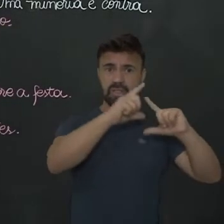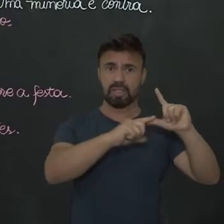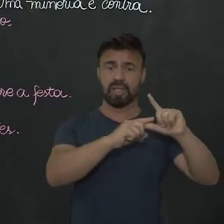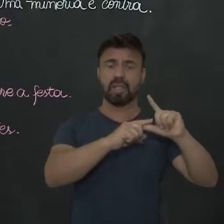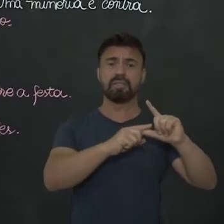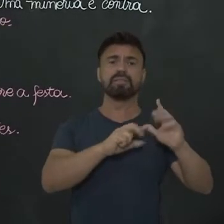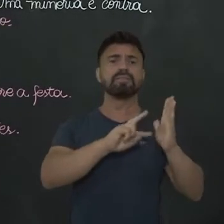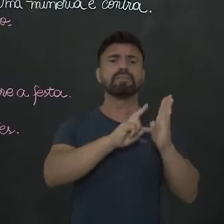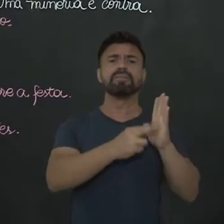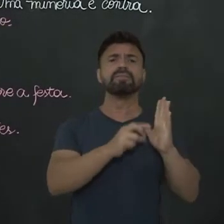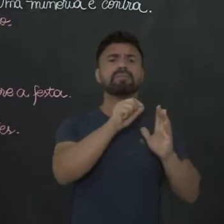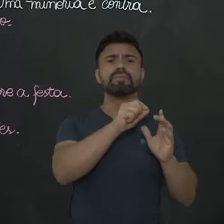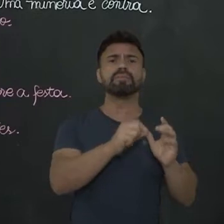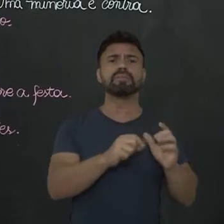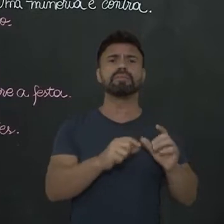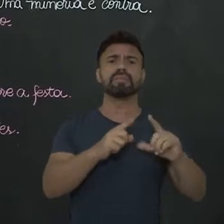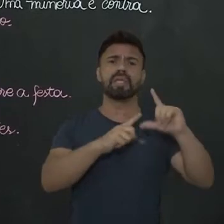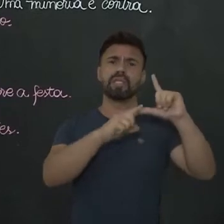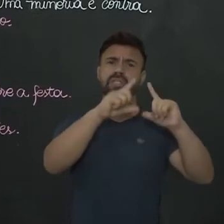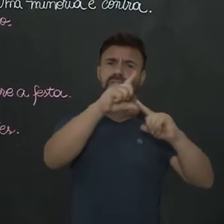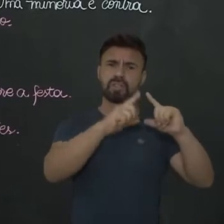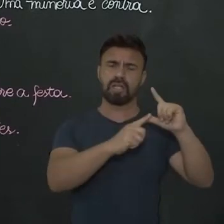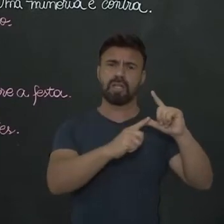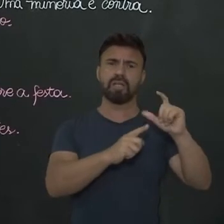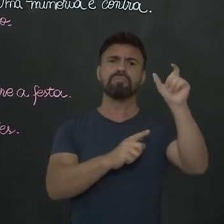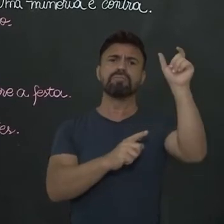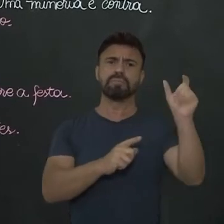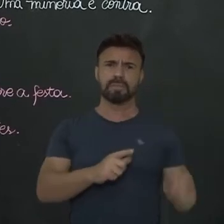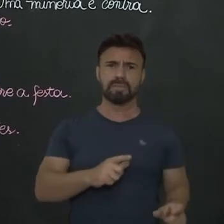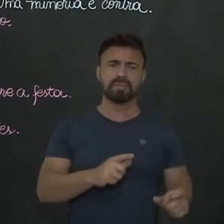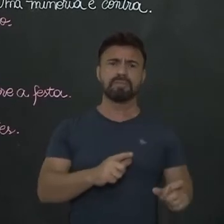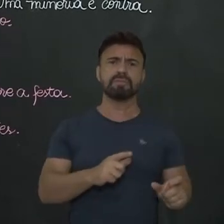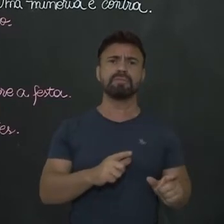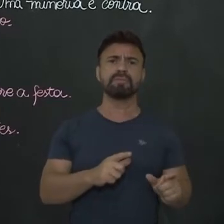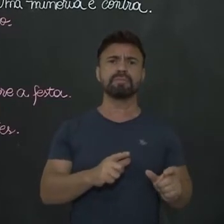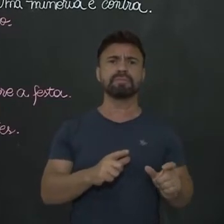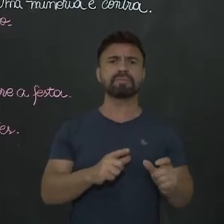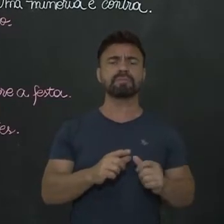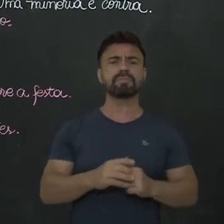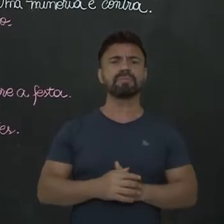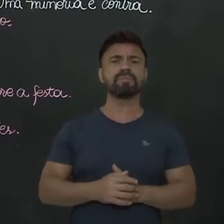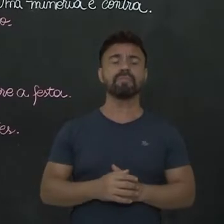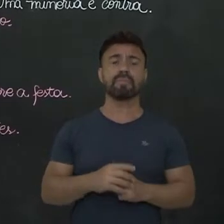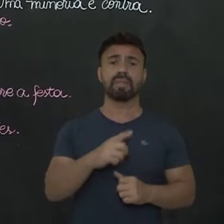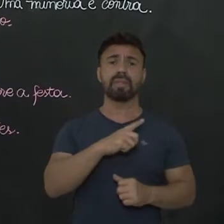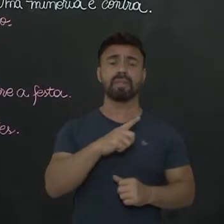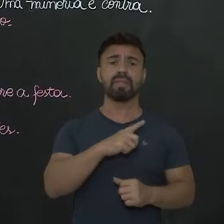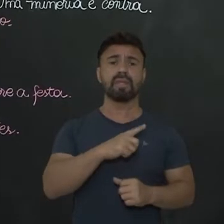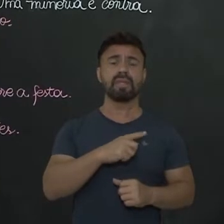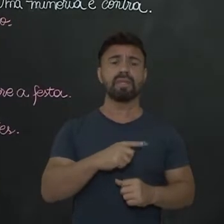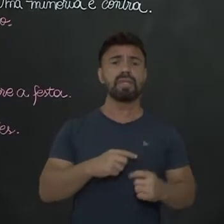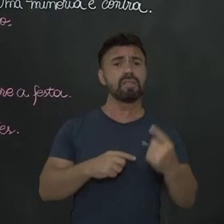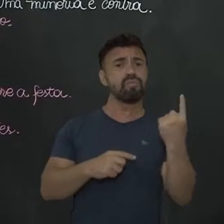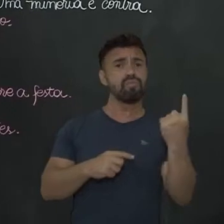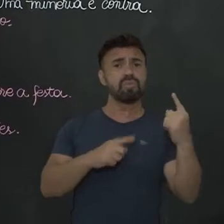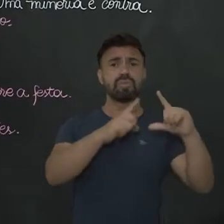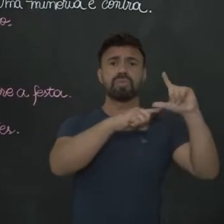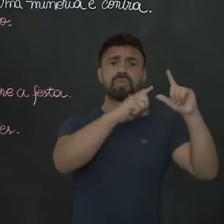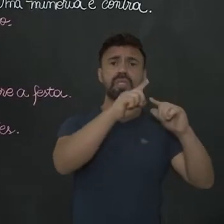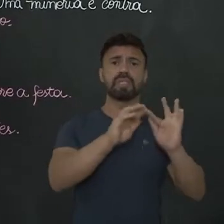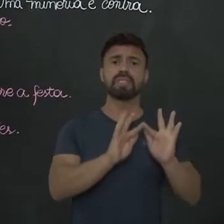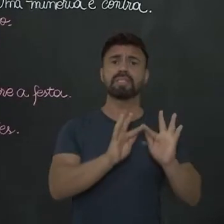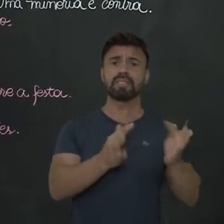o principal significado desse sujeito é estrela. Então a gente diz que o núcleo desse sujeito é a estrela. Se eu tenho apenas um núcleo, eu tenho um